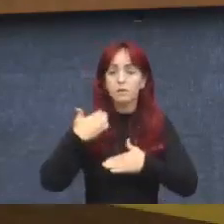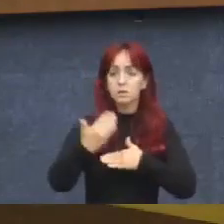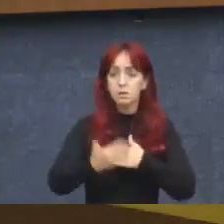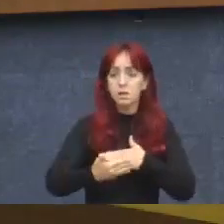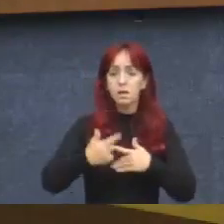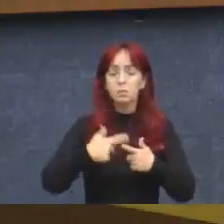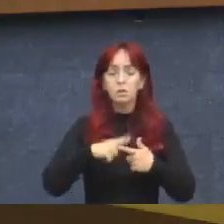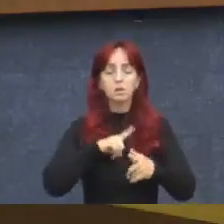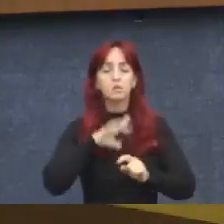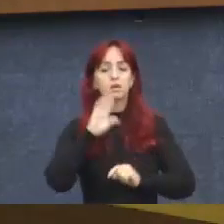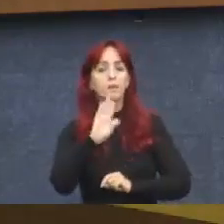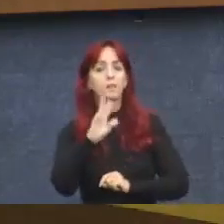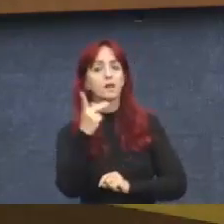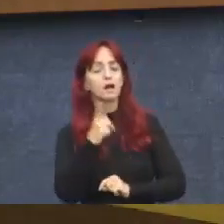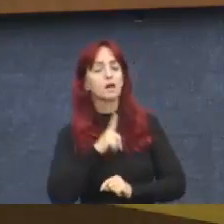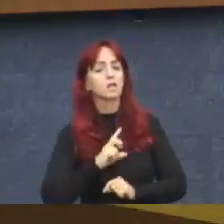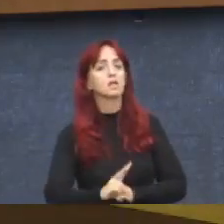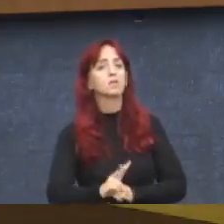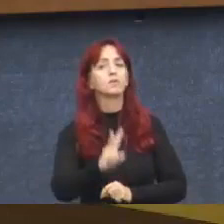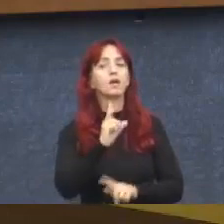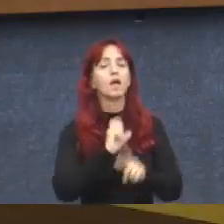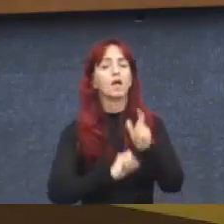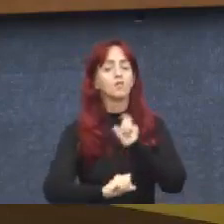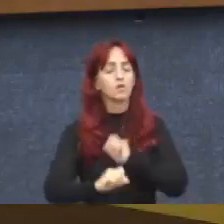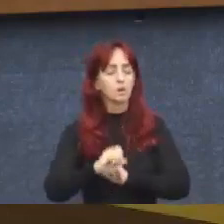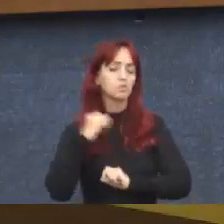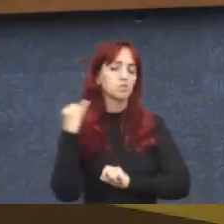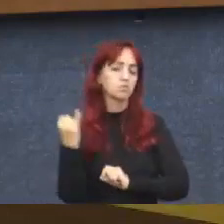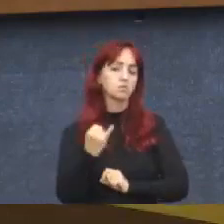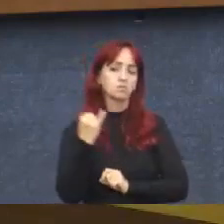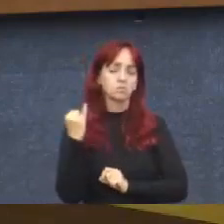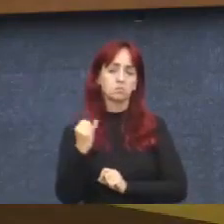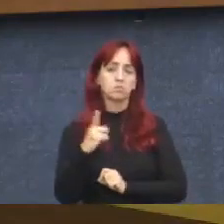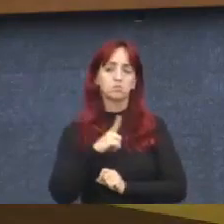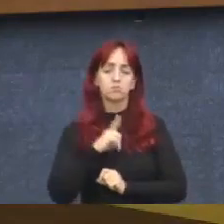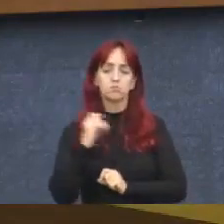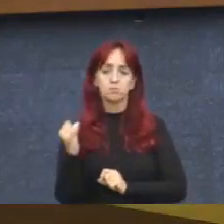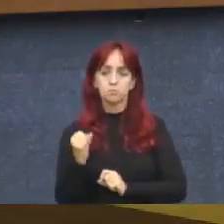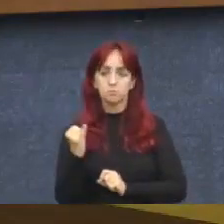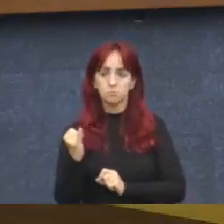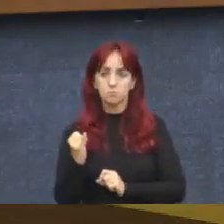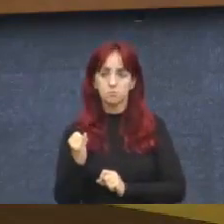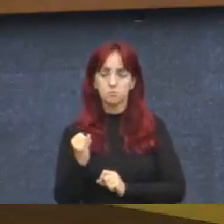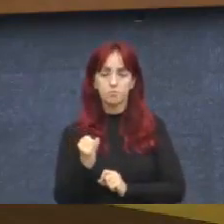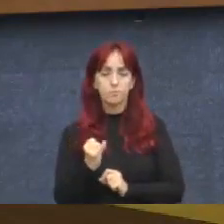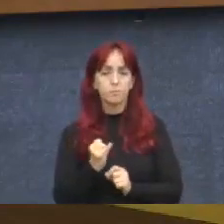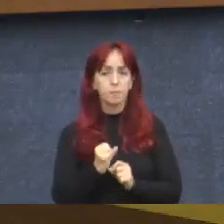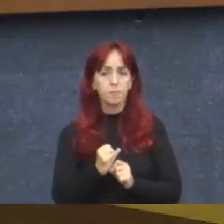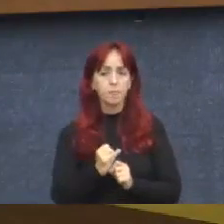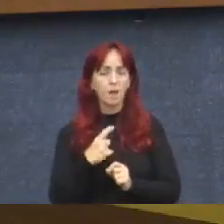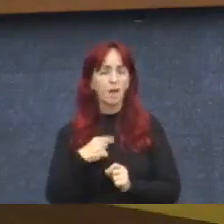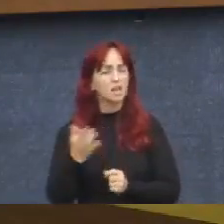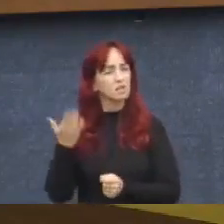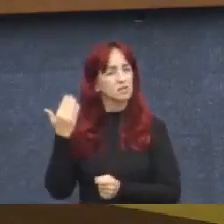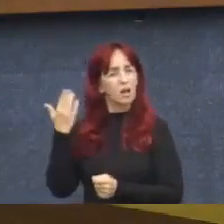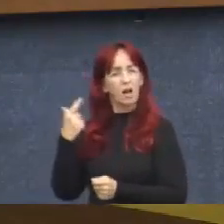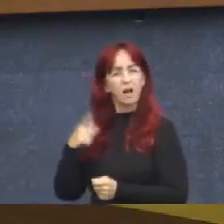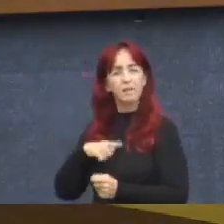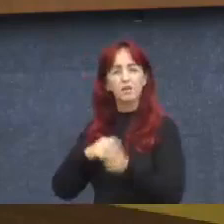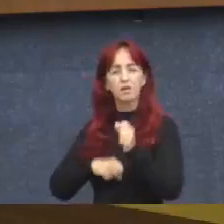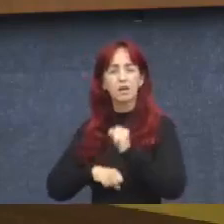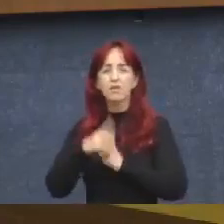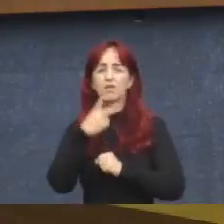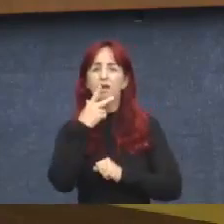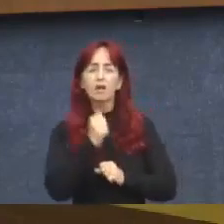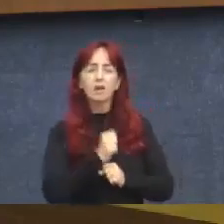Horizonte sempre teve como muito preciosos. Há um tempo, Wesley, há tempos a gente ouvia assim, ó, São Pedro